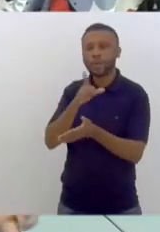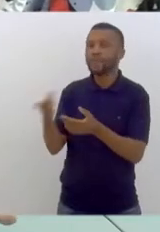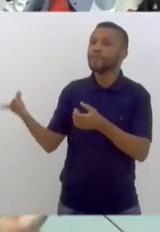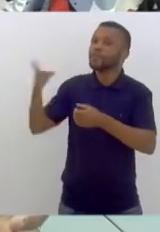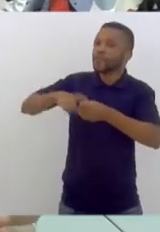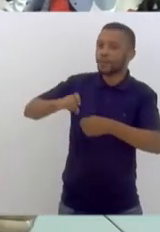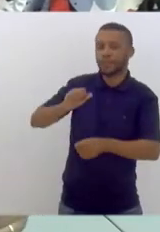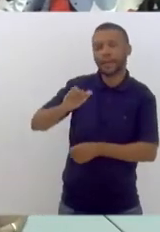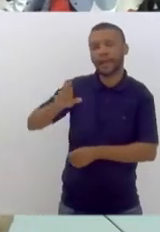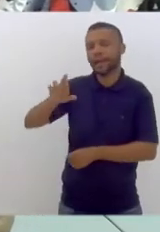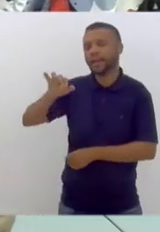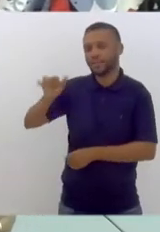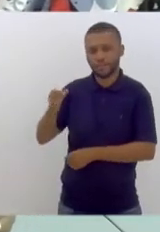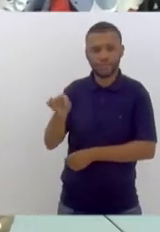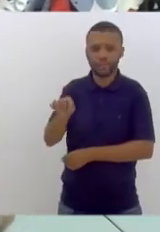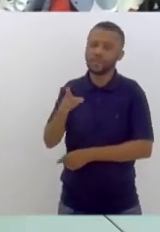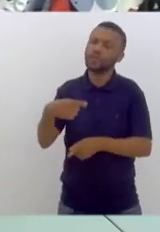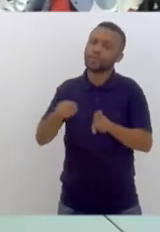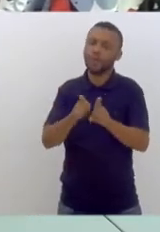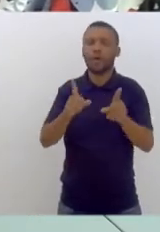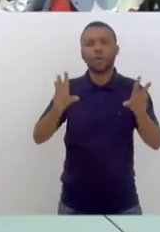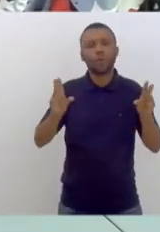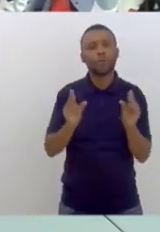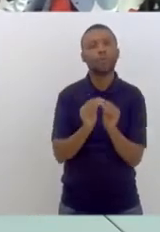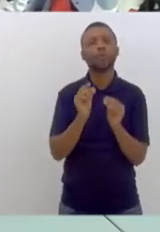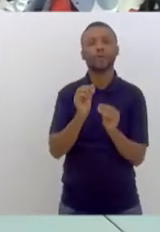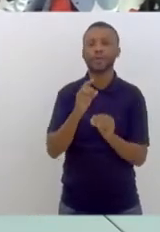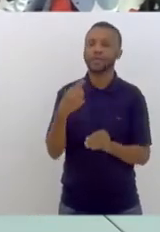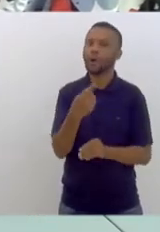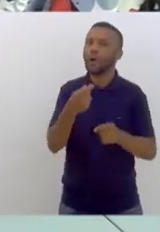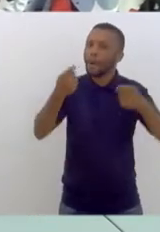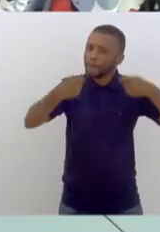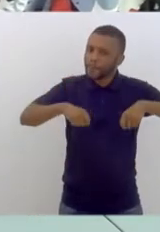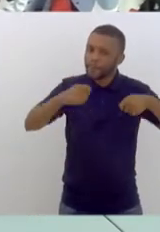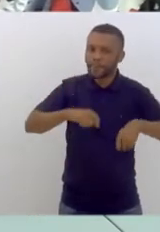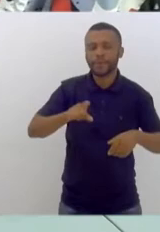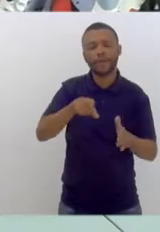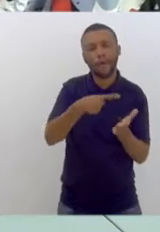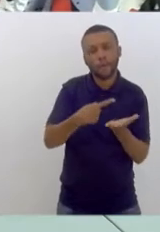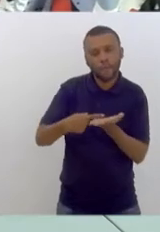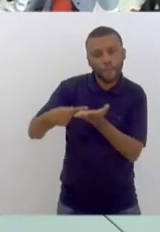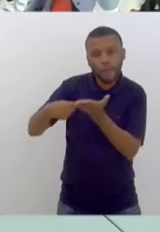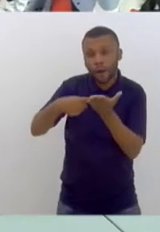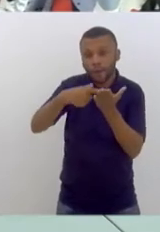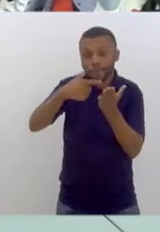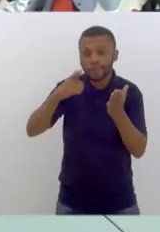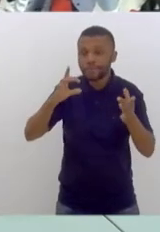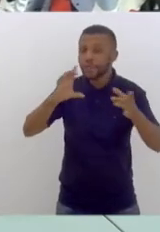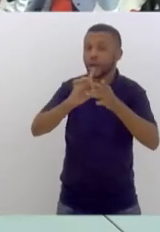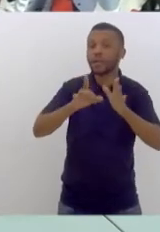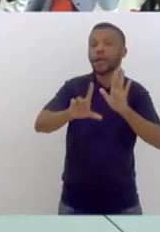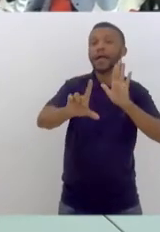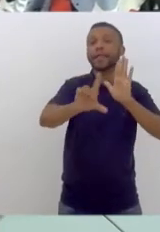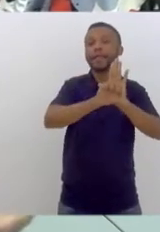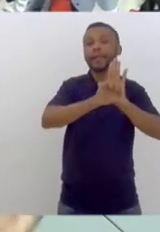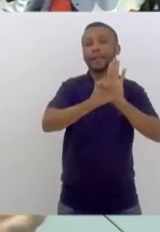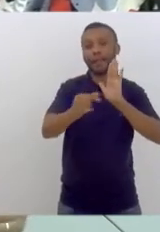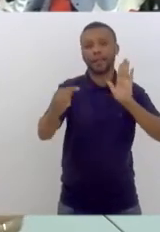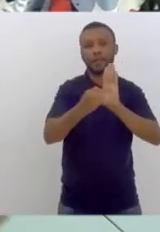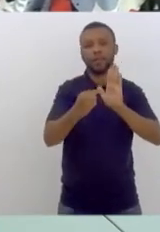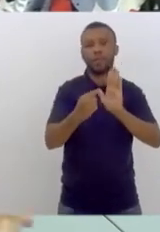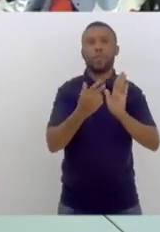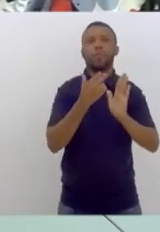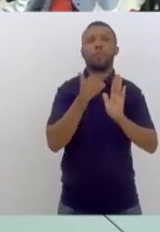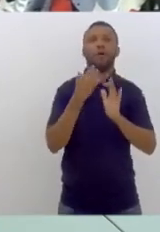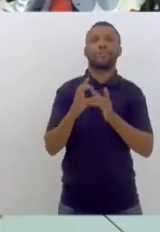deputados brilhantemente aqui colocaram, de que a gente precisa amarrar mais em lei isso. A gente não pode deixar na